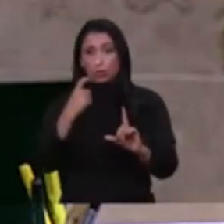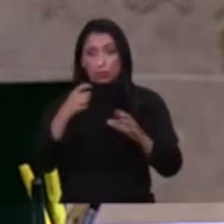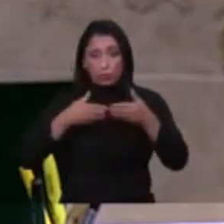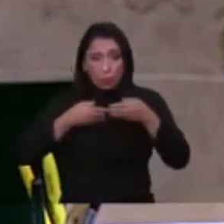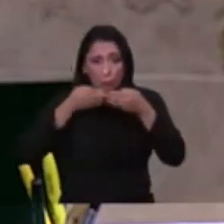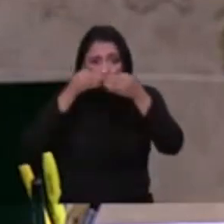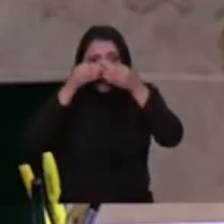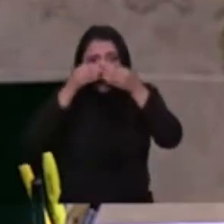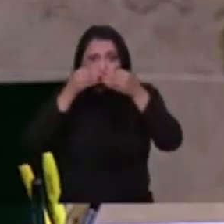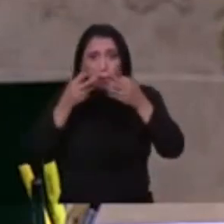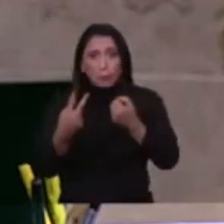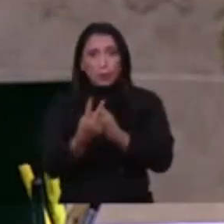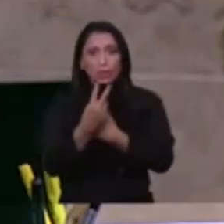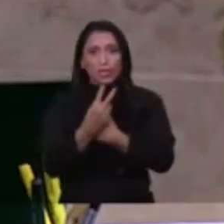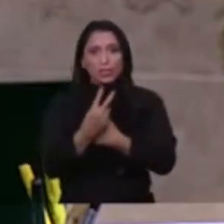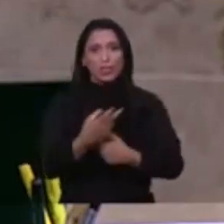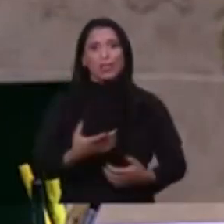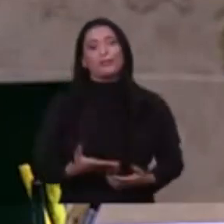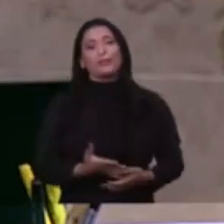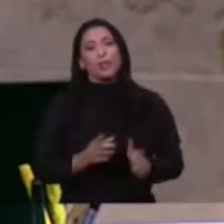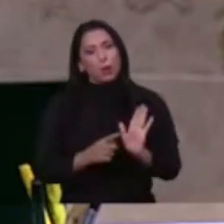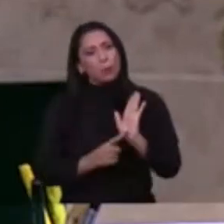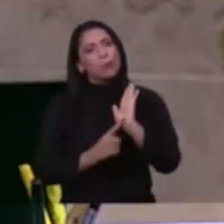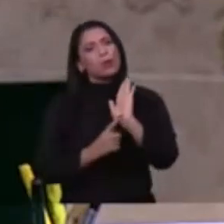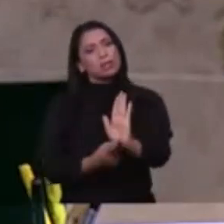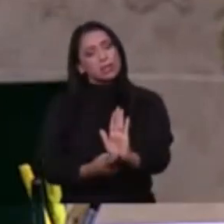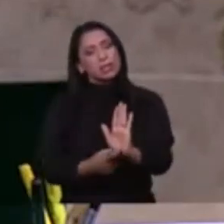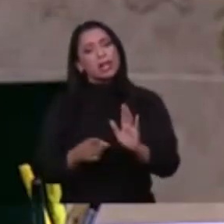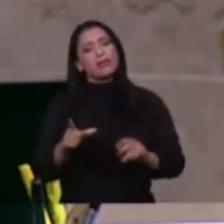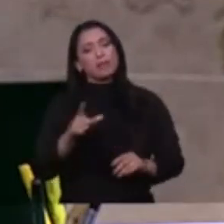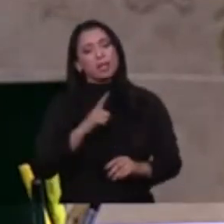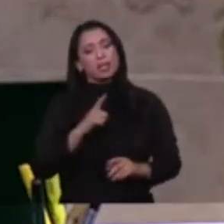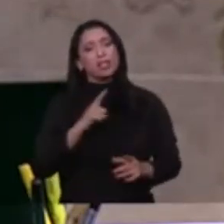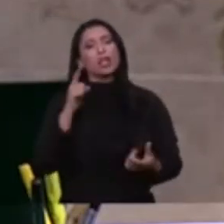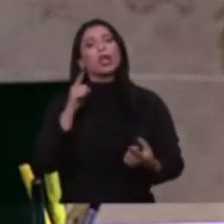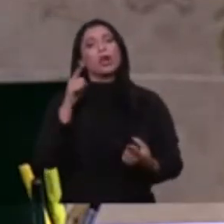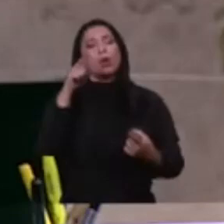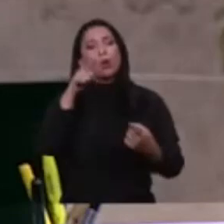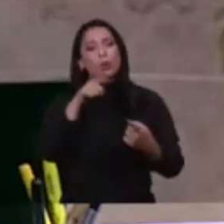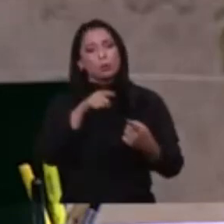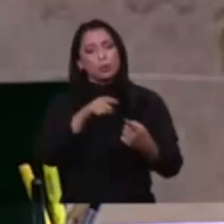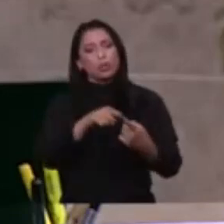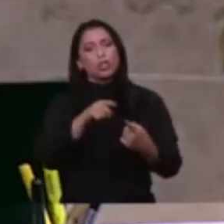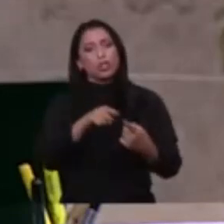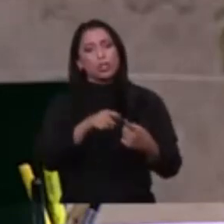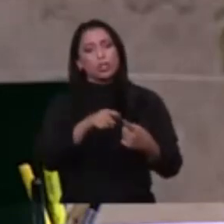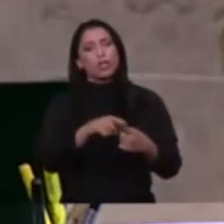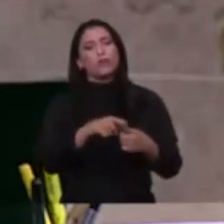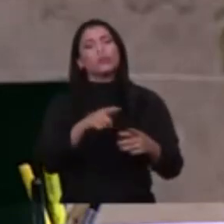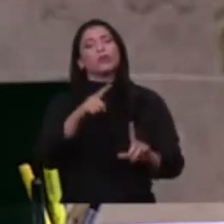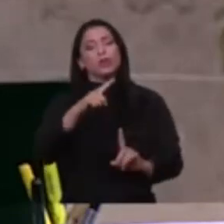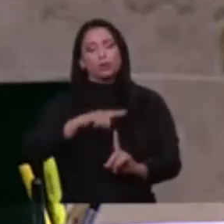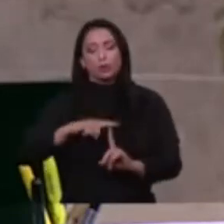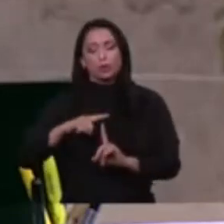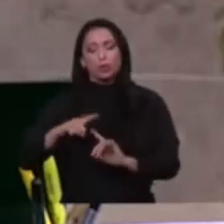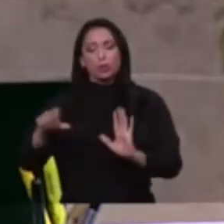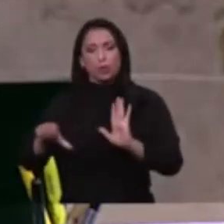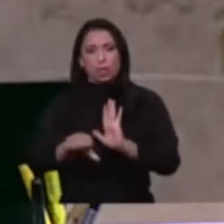Evidentemente, portanto, que havia clara representação dos elementos objetivos dos tipos incriminadores